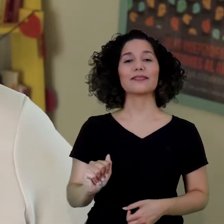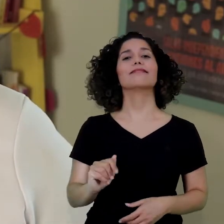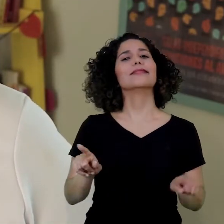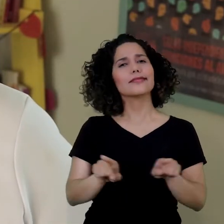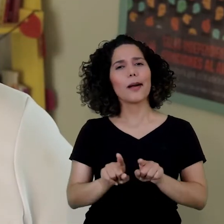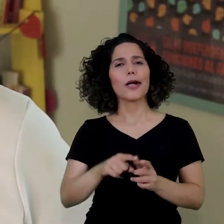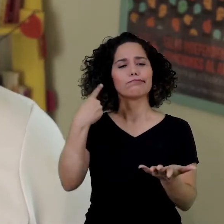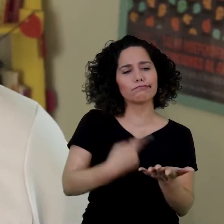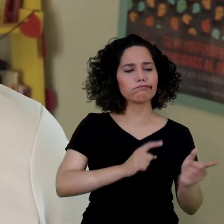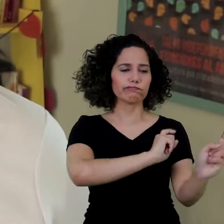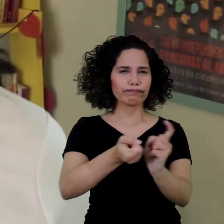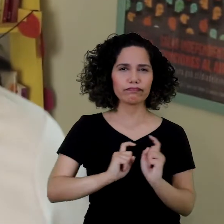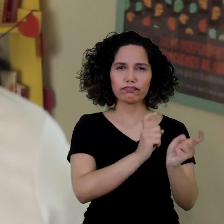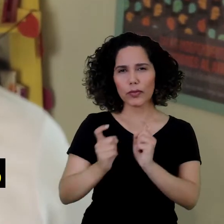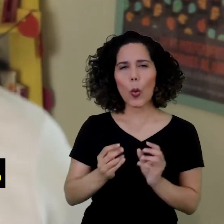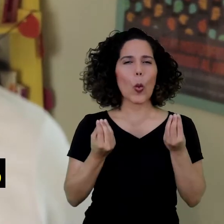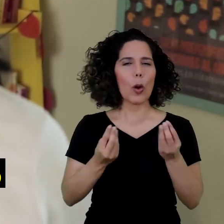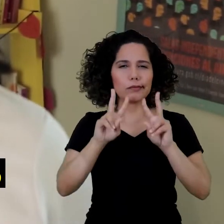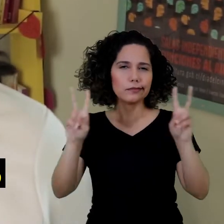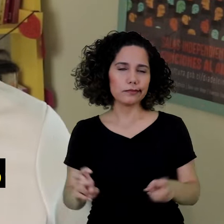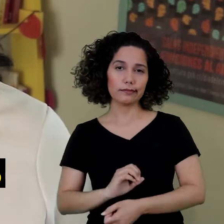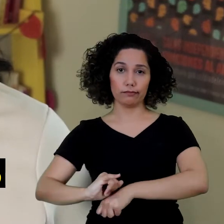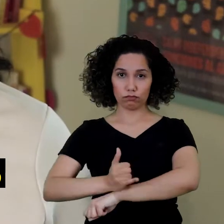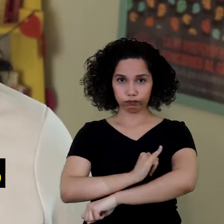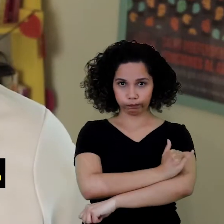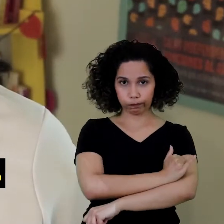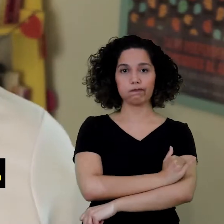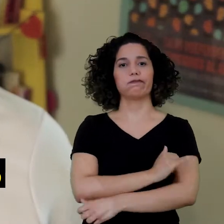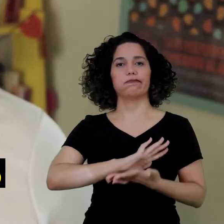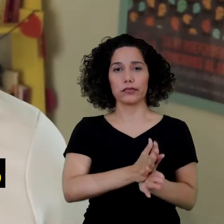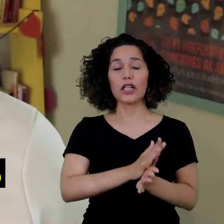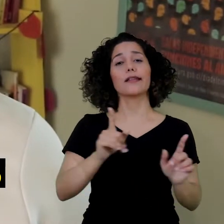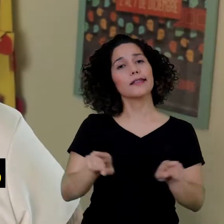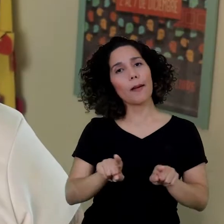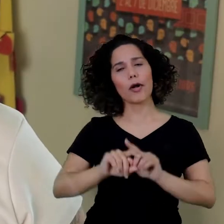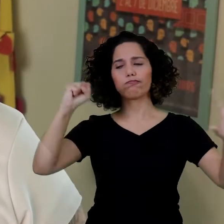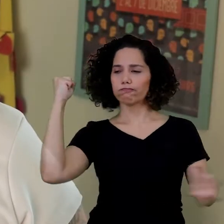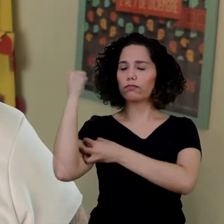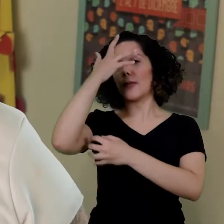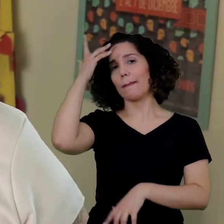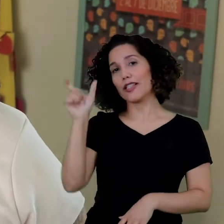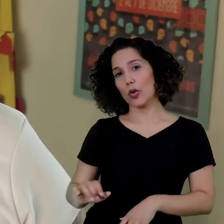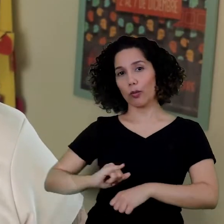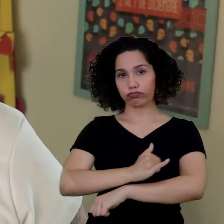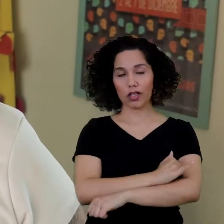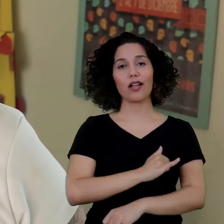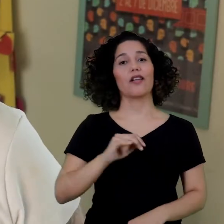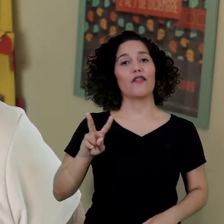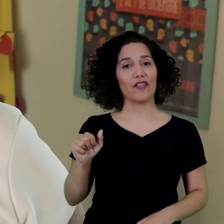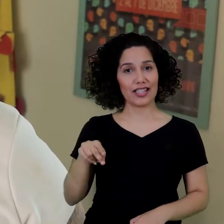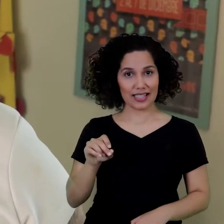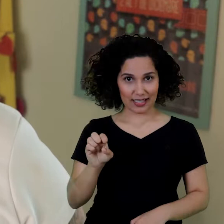promover rodas de diálogo sobre gordofobia e empoderamento da pessoa gorda. Vanessa tem sido